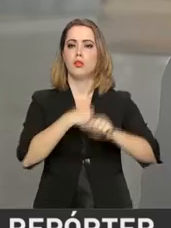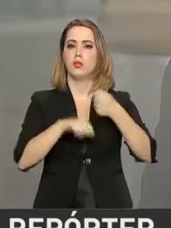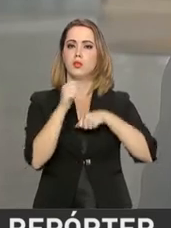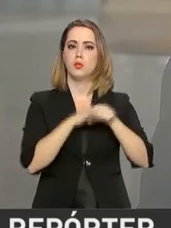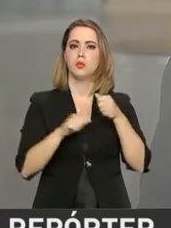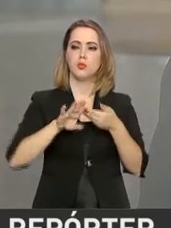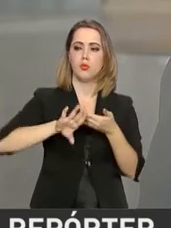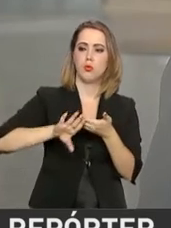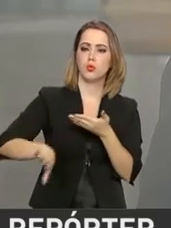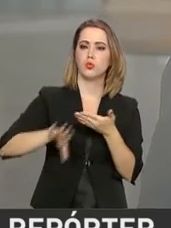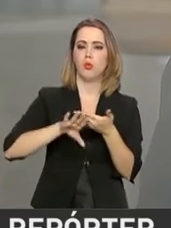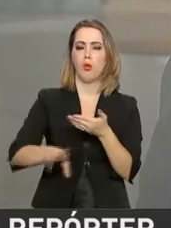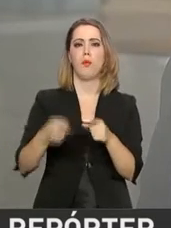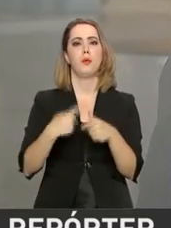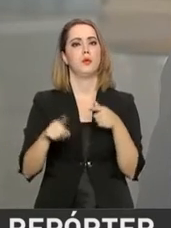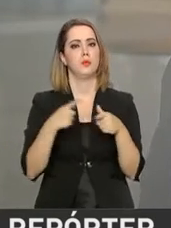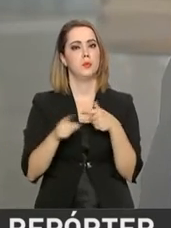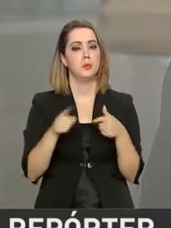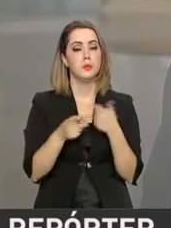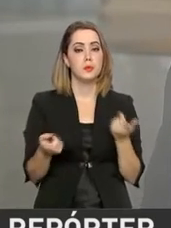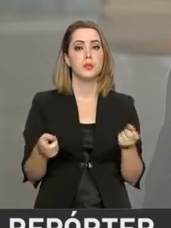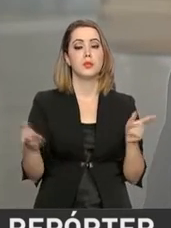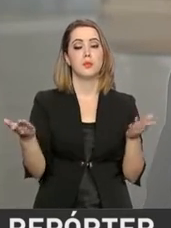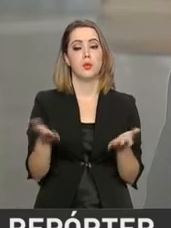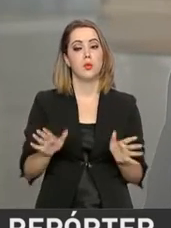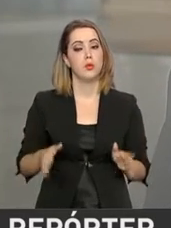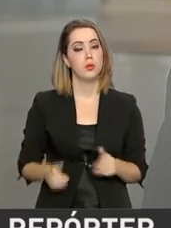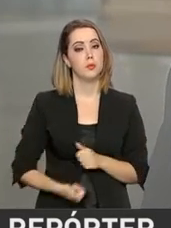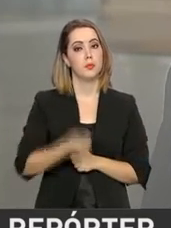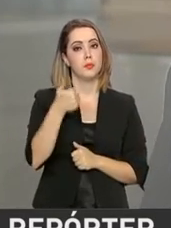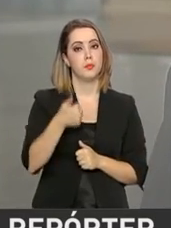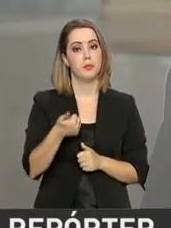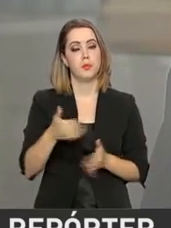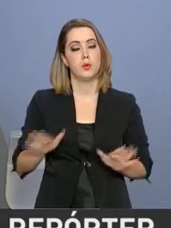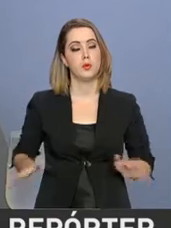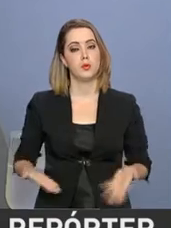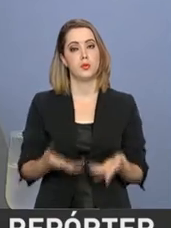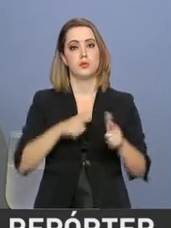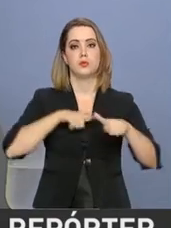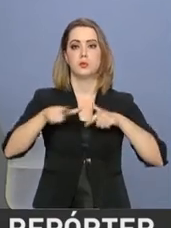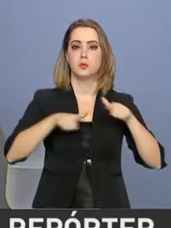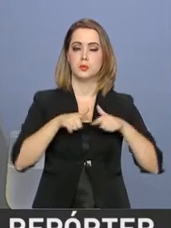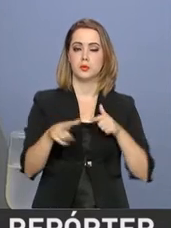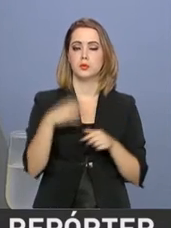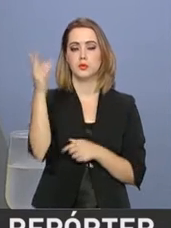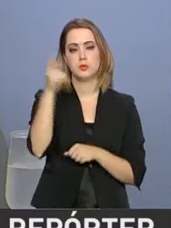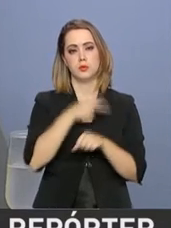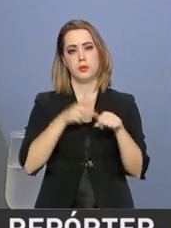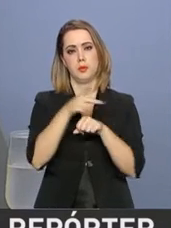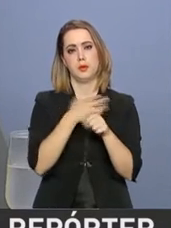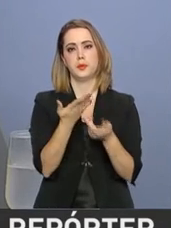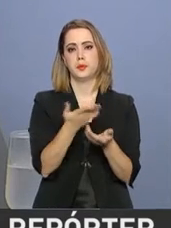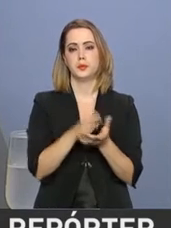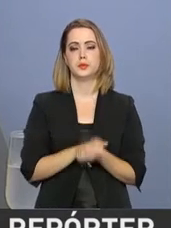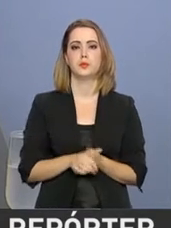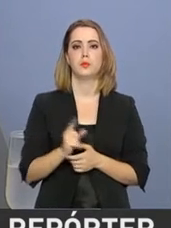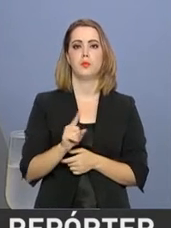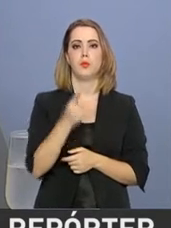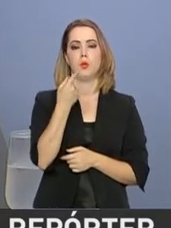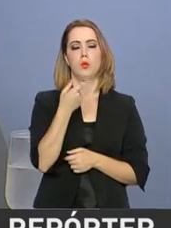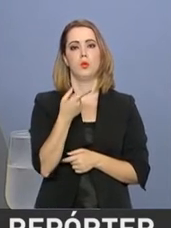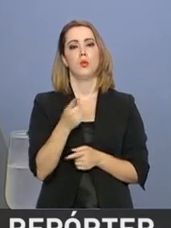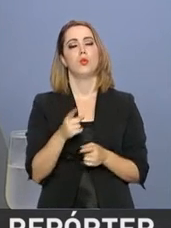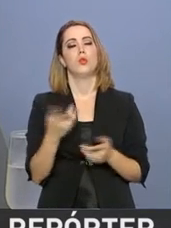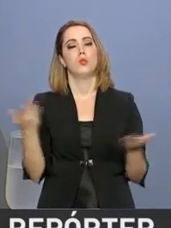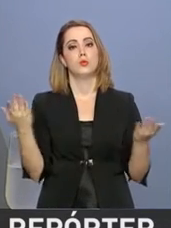e contribuir com o crescimento e com a geração de empregos no país. Um dos principais pontos discutidos nessa